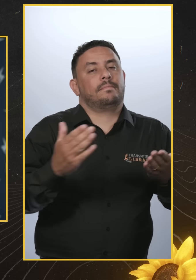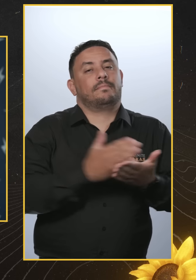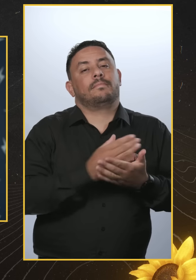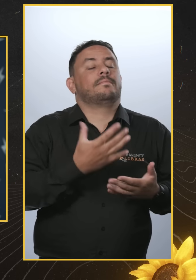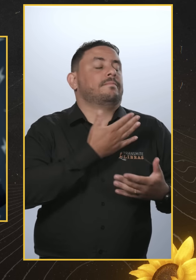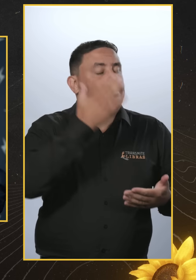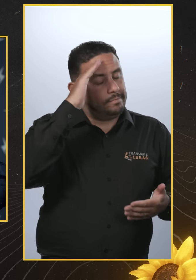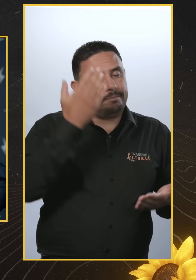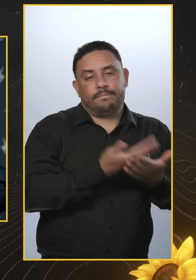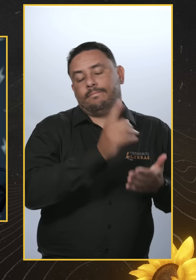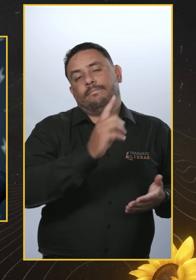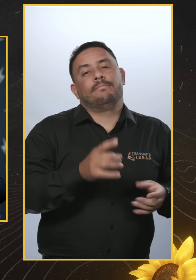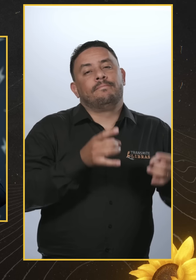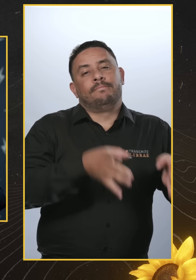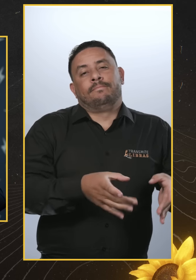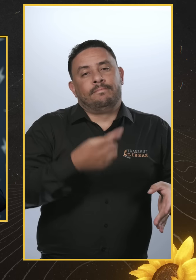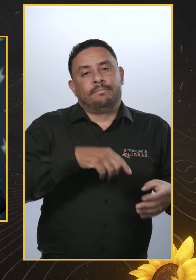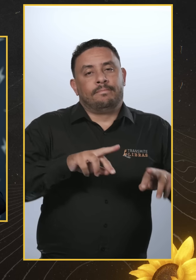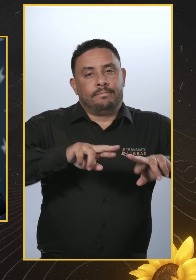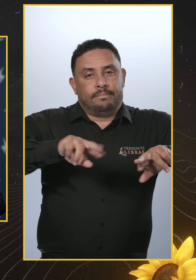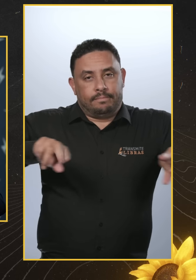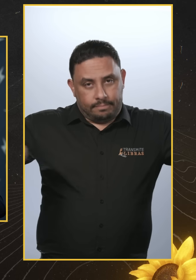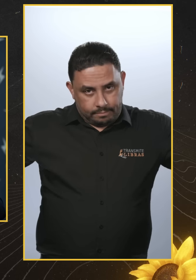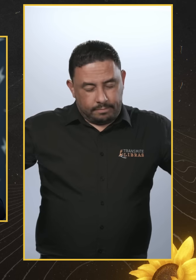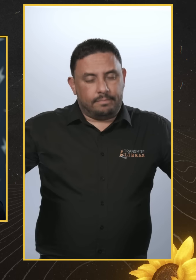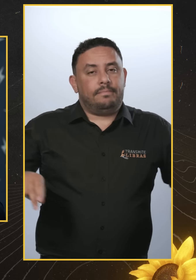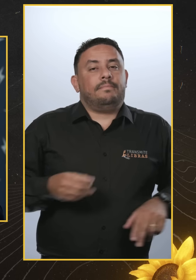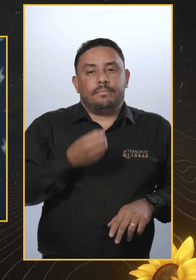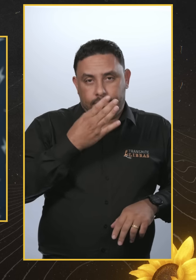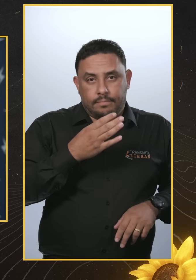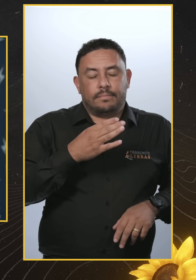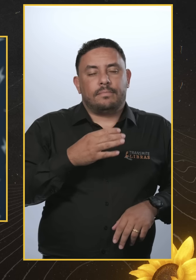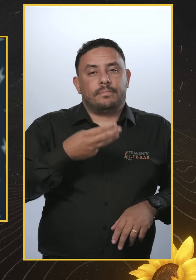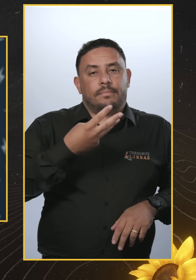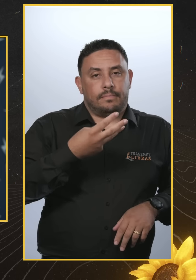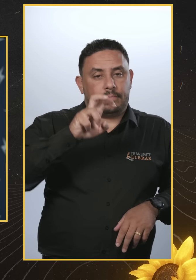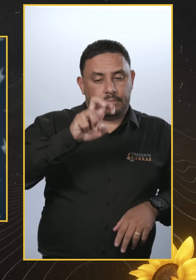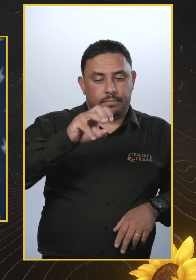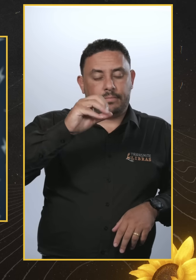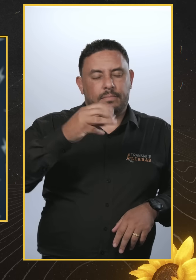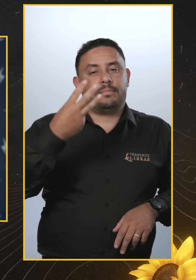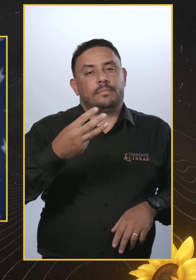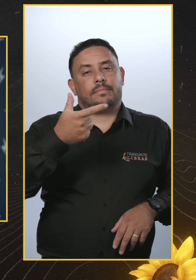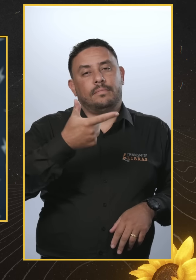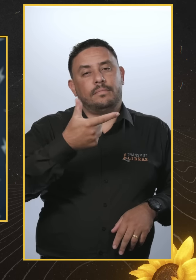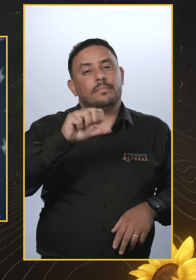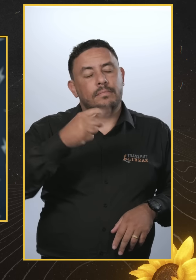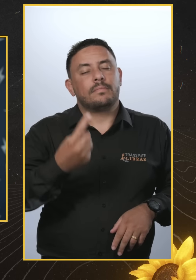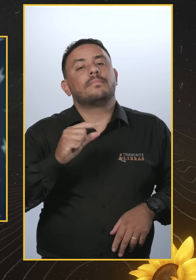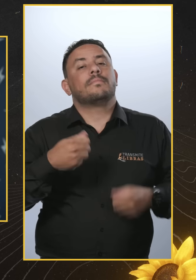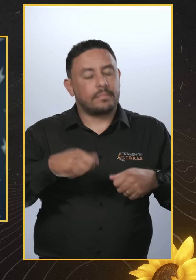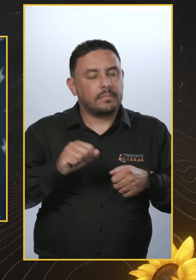eles não acredit dito então a diversidade no Parlamento ela é necessária são 503 deputados e 81 senadores Então tem que ter o cara que é